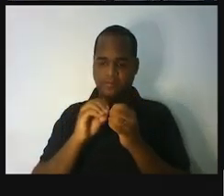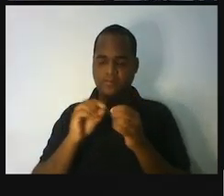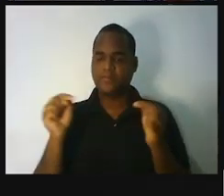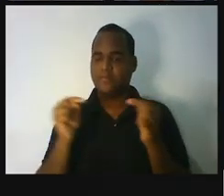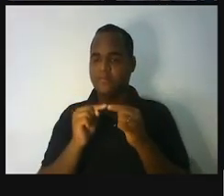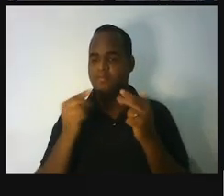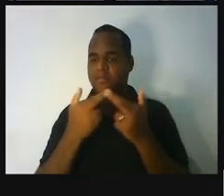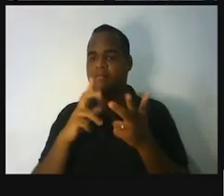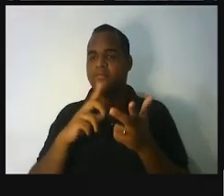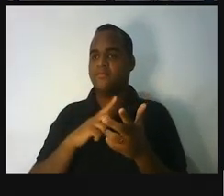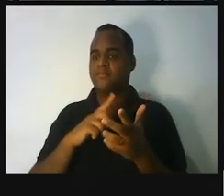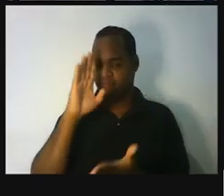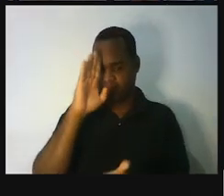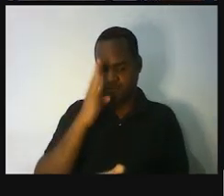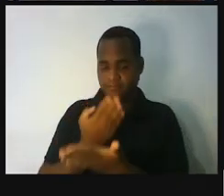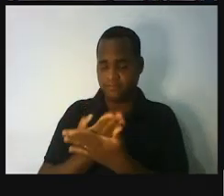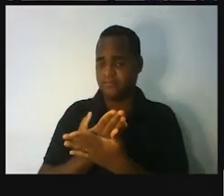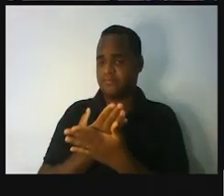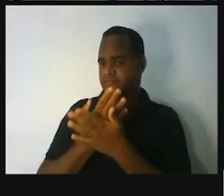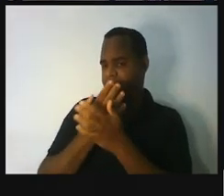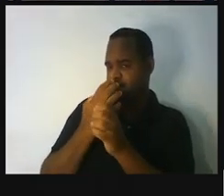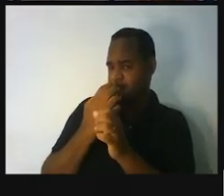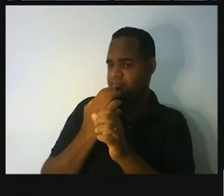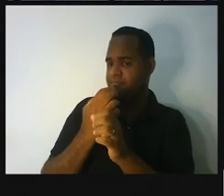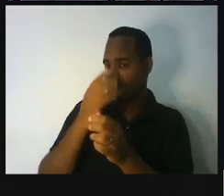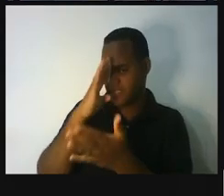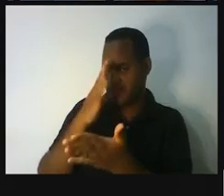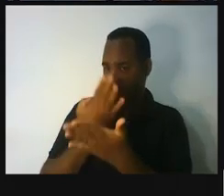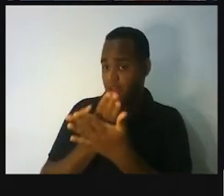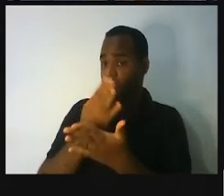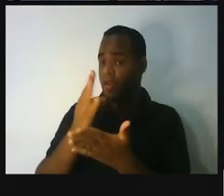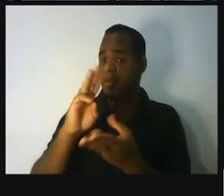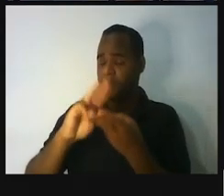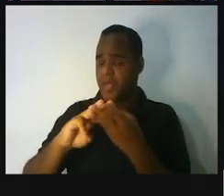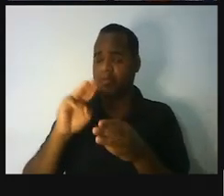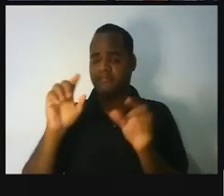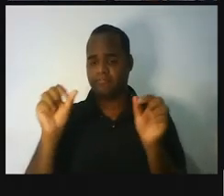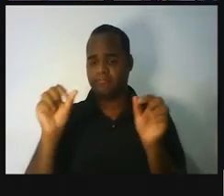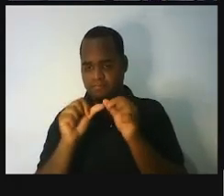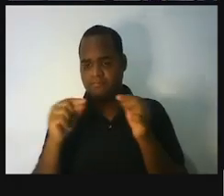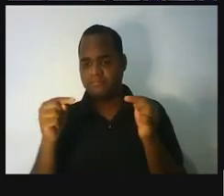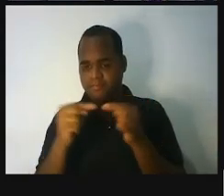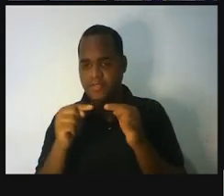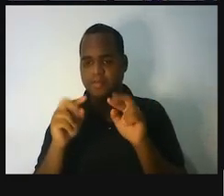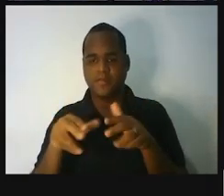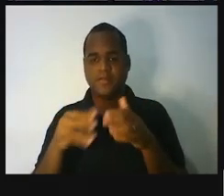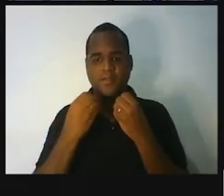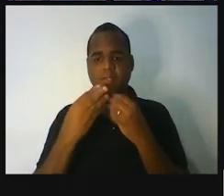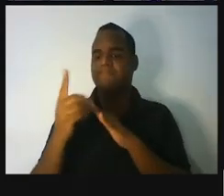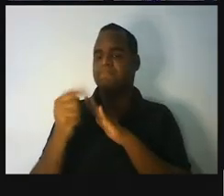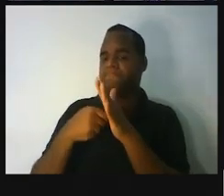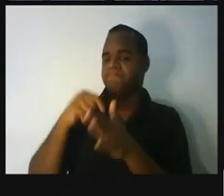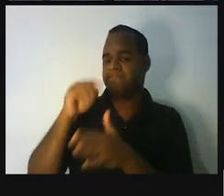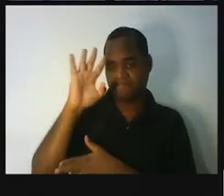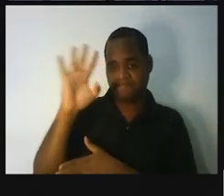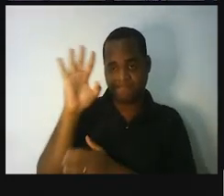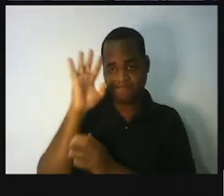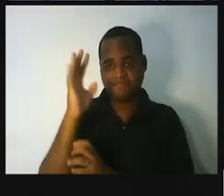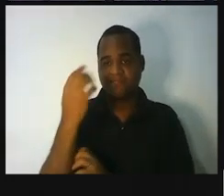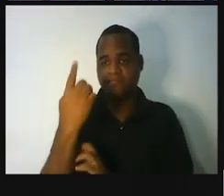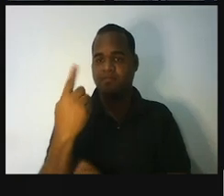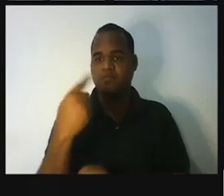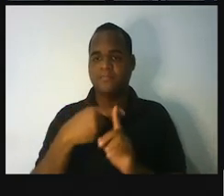acreditar que tudo na matemática faz sentido. Quer ver só? Se liga, você já se perguntou por que que 1